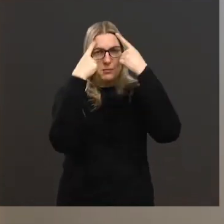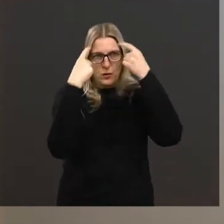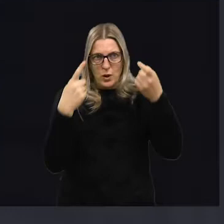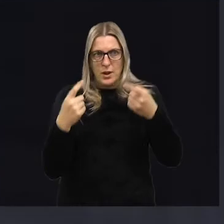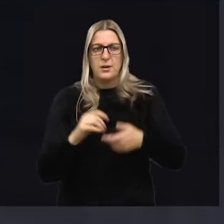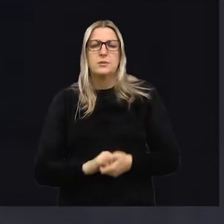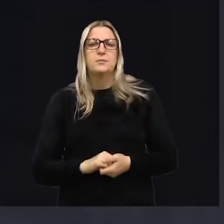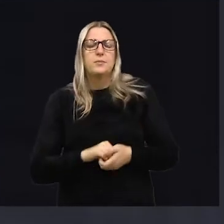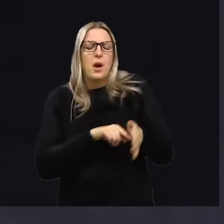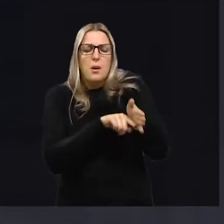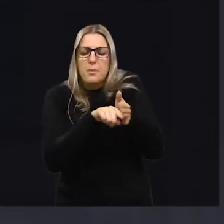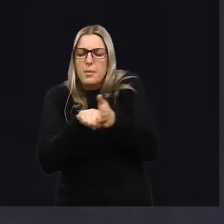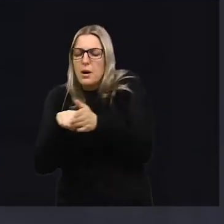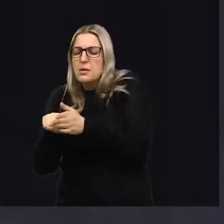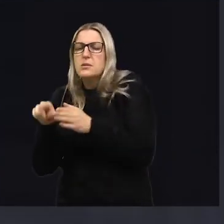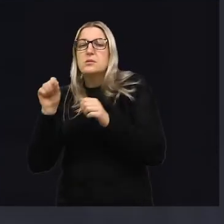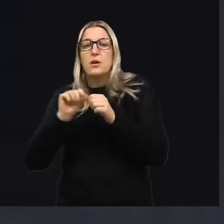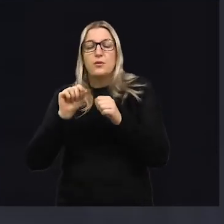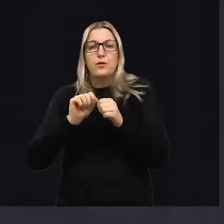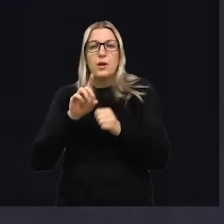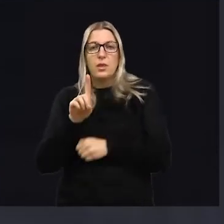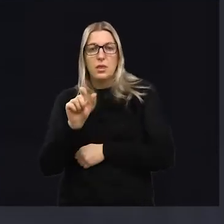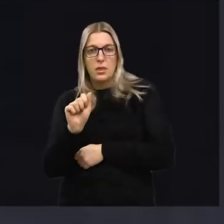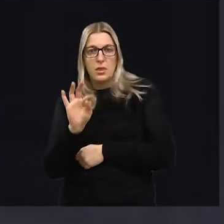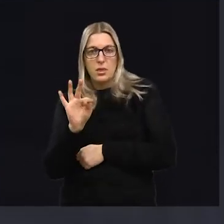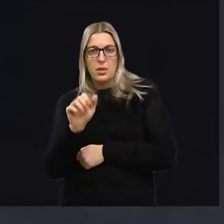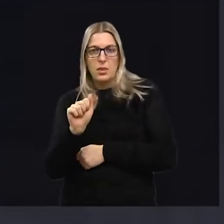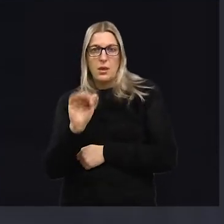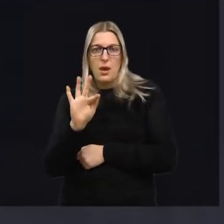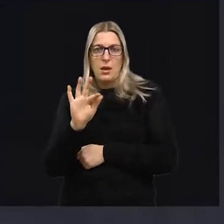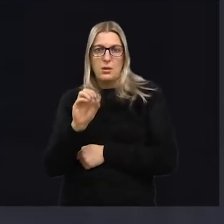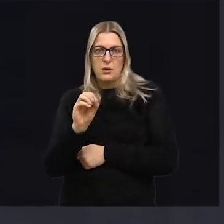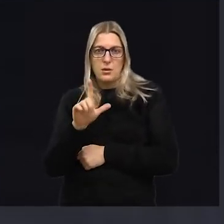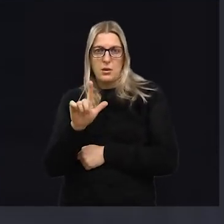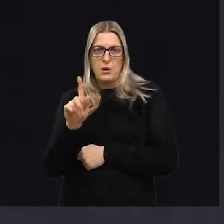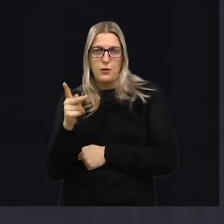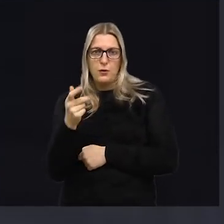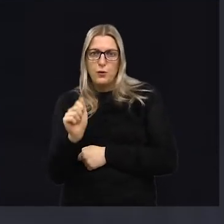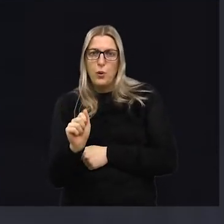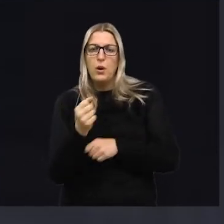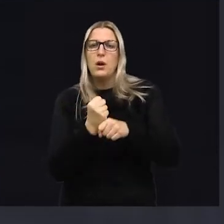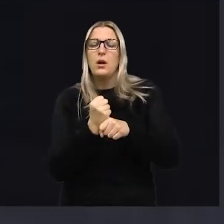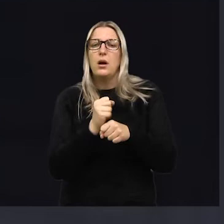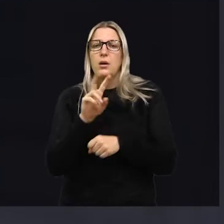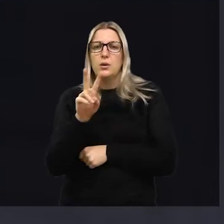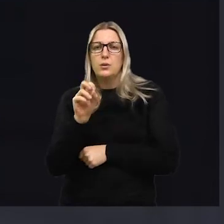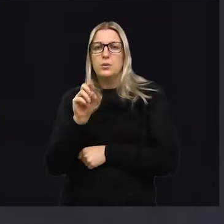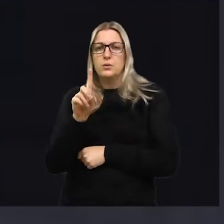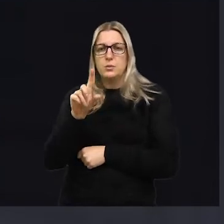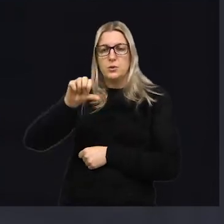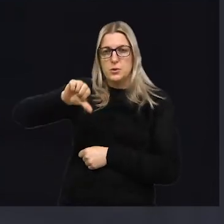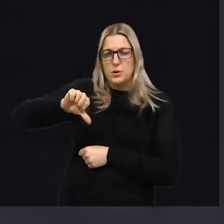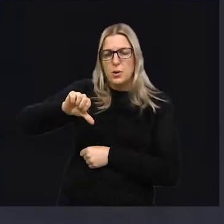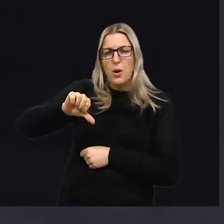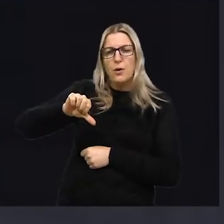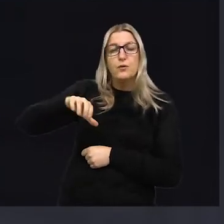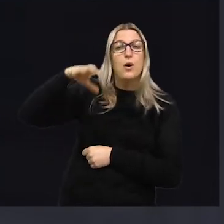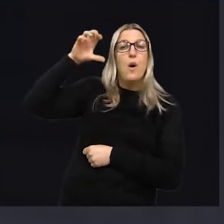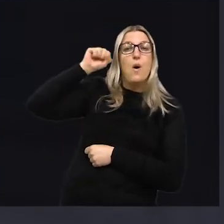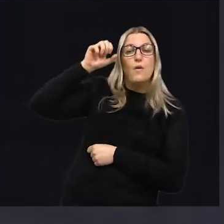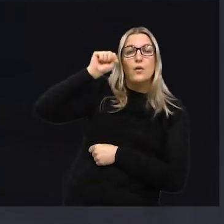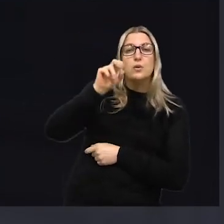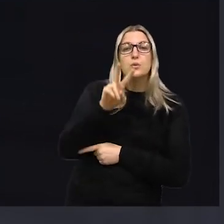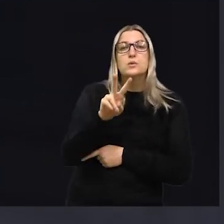grave. Uma pesquisa realizada pelo Datafolha em 2019, a pedido do Fórum Brasileiro de Segurança Pública, que